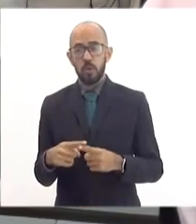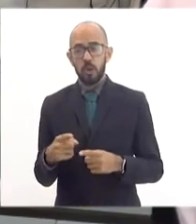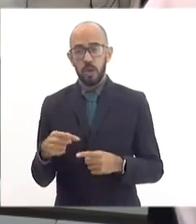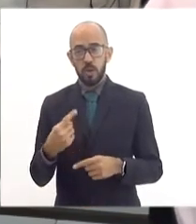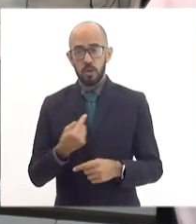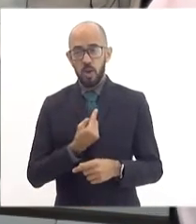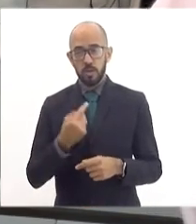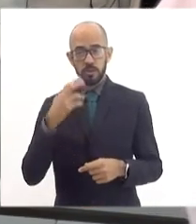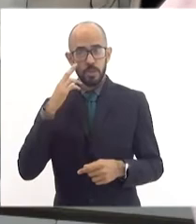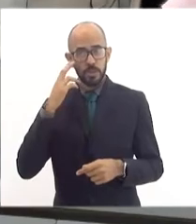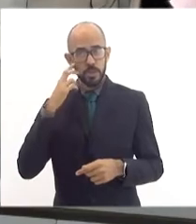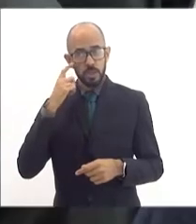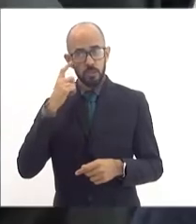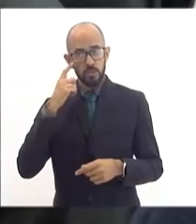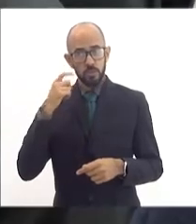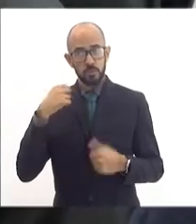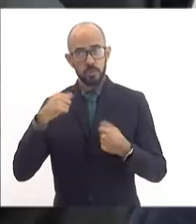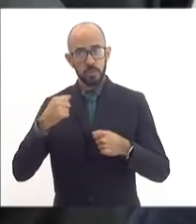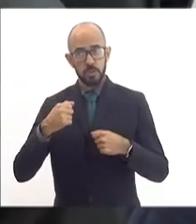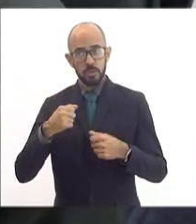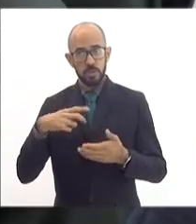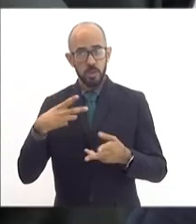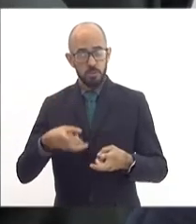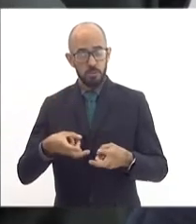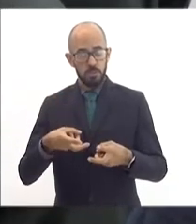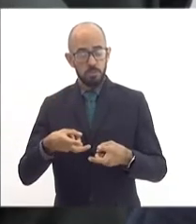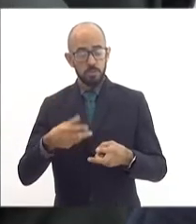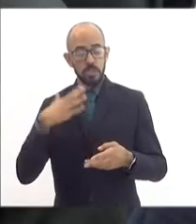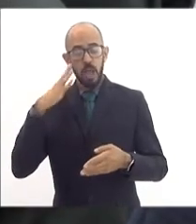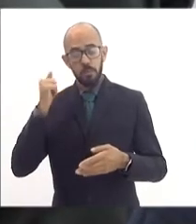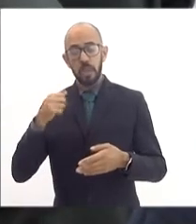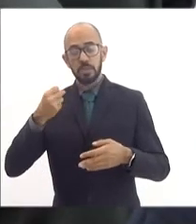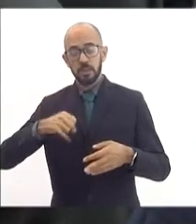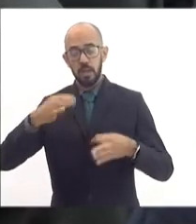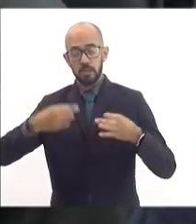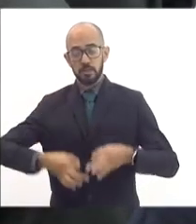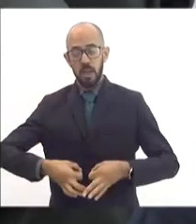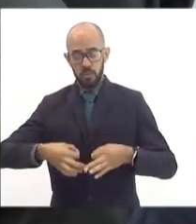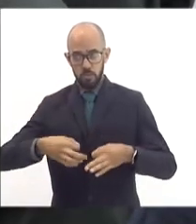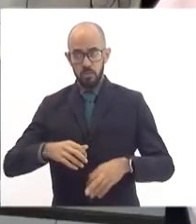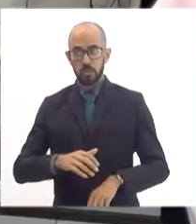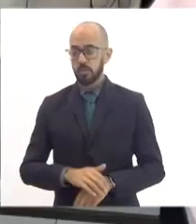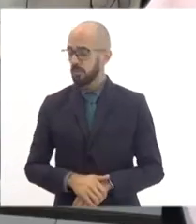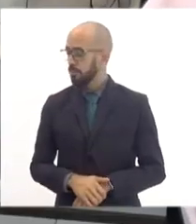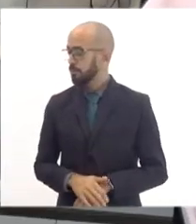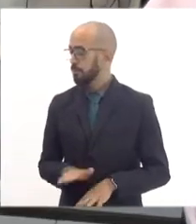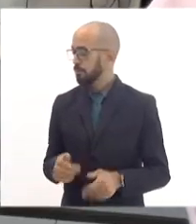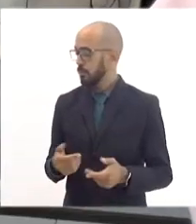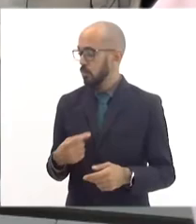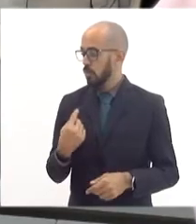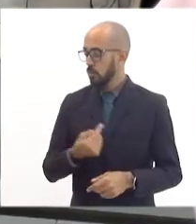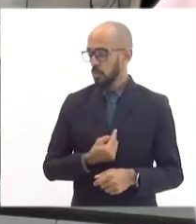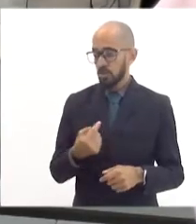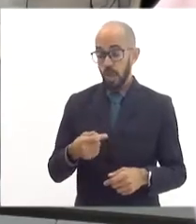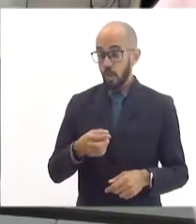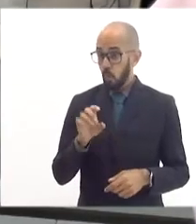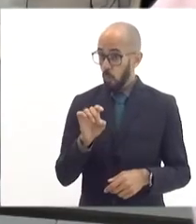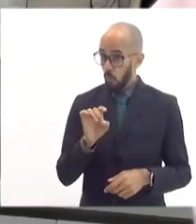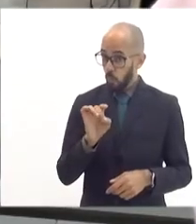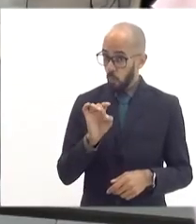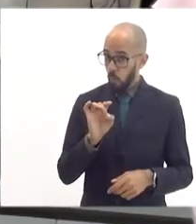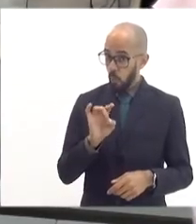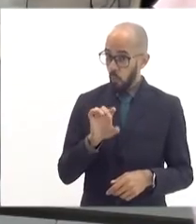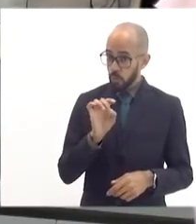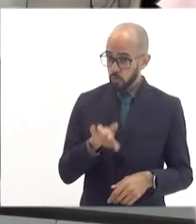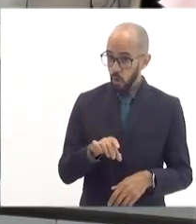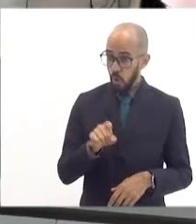alguém atestar a validade dessa parceria. Sim. Quem faz? A gente só... A única observação, a gente é